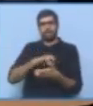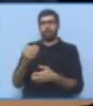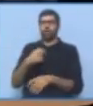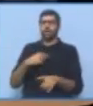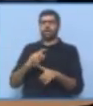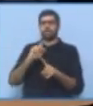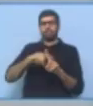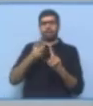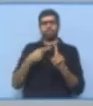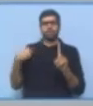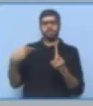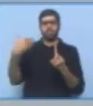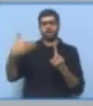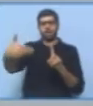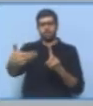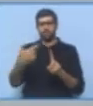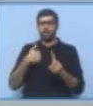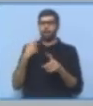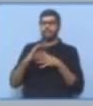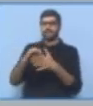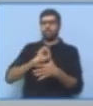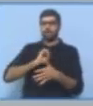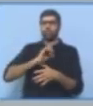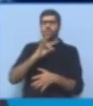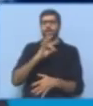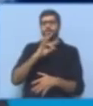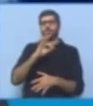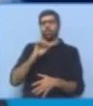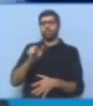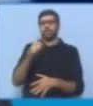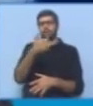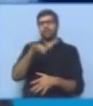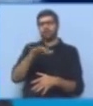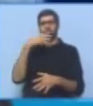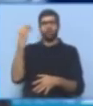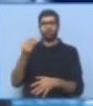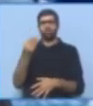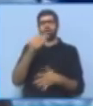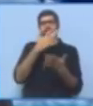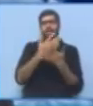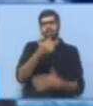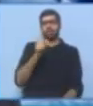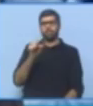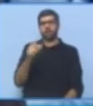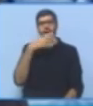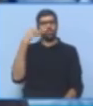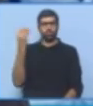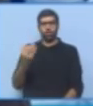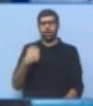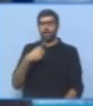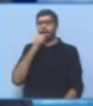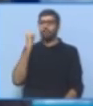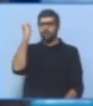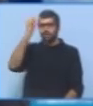na missão onde estava, tinha cerca de 4.500 a 5.000 adultos, como a Helena, que se